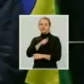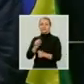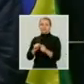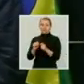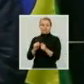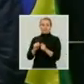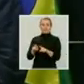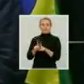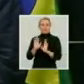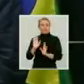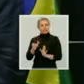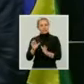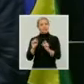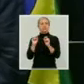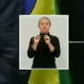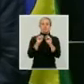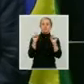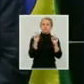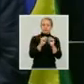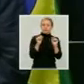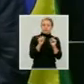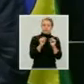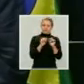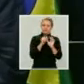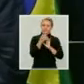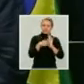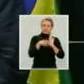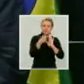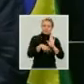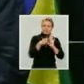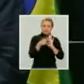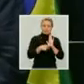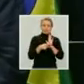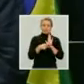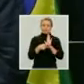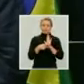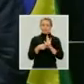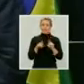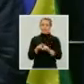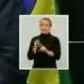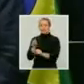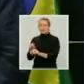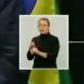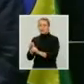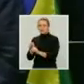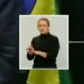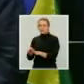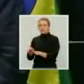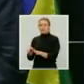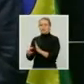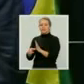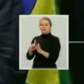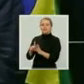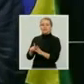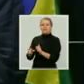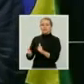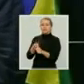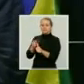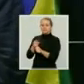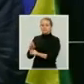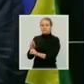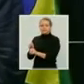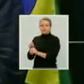Já estou implantando um projeto de pré-educação, ou da primeira educação